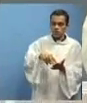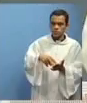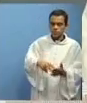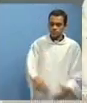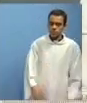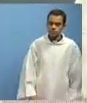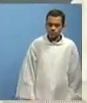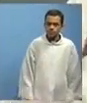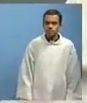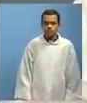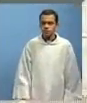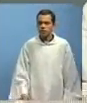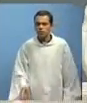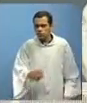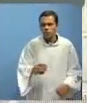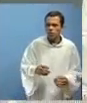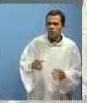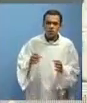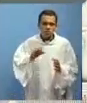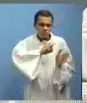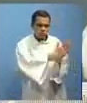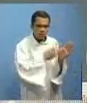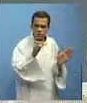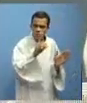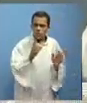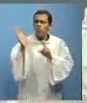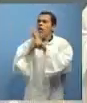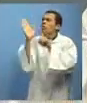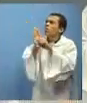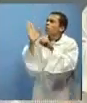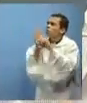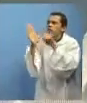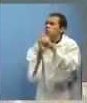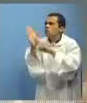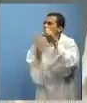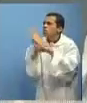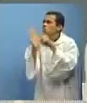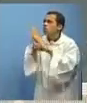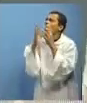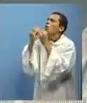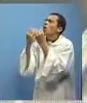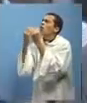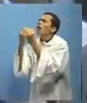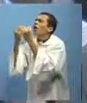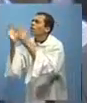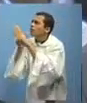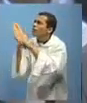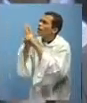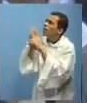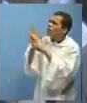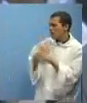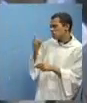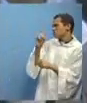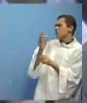abrir a bíblia lá no primeiro livro segundo terceiro e foi até a sala um texto que dissesse o contrário e levantou ele foi porque porque a